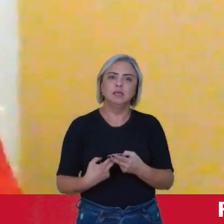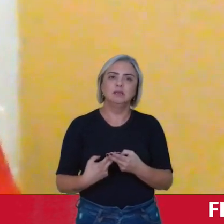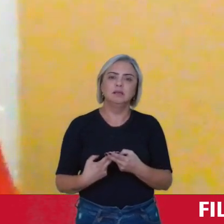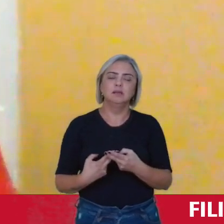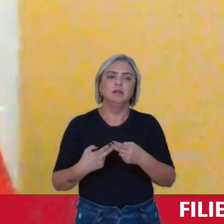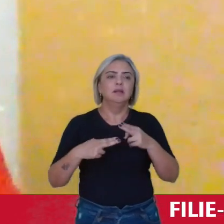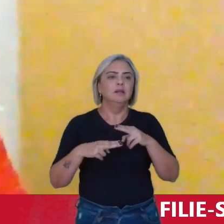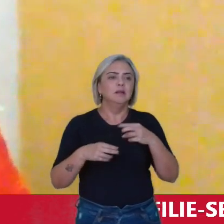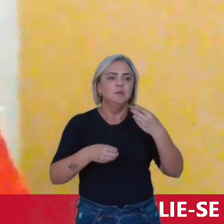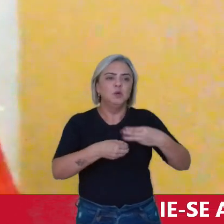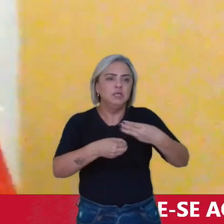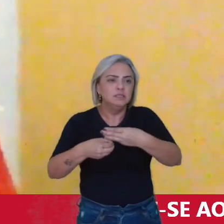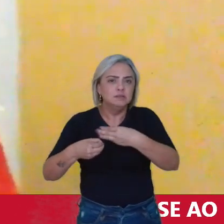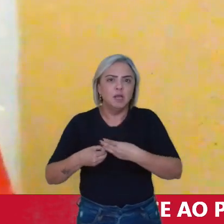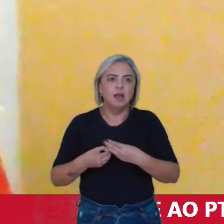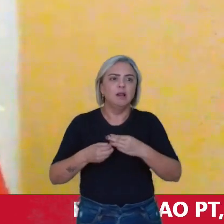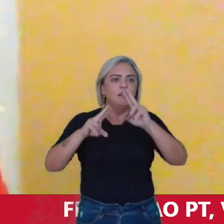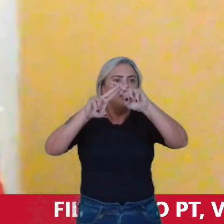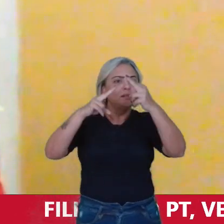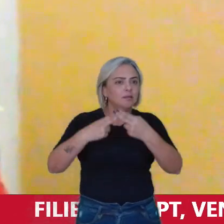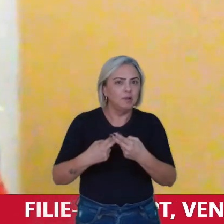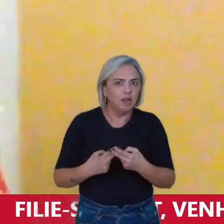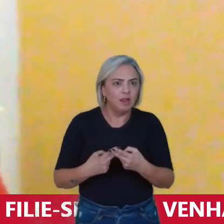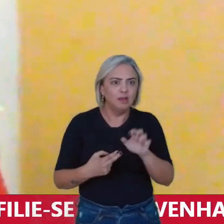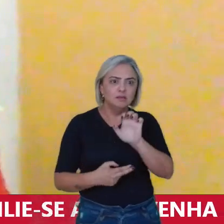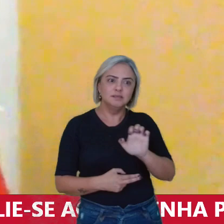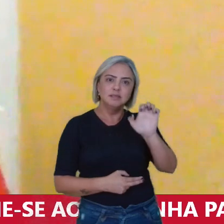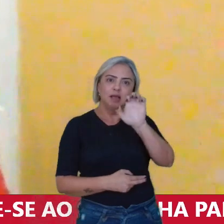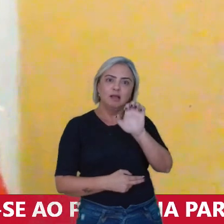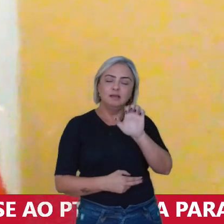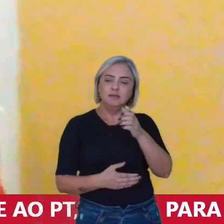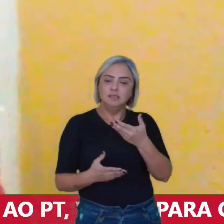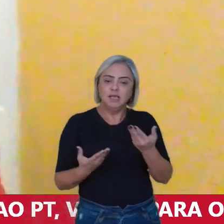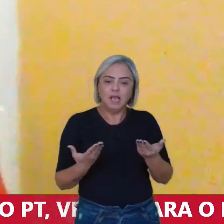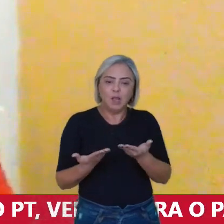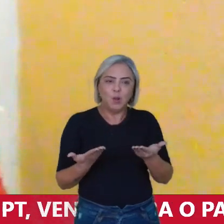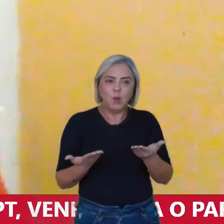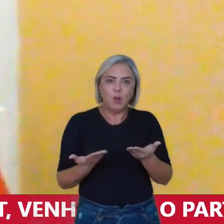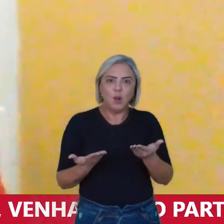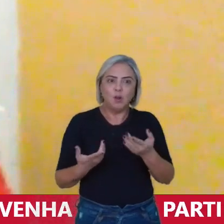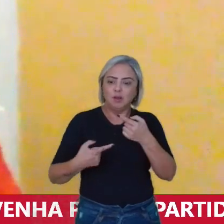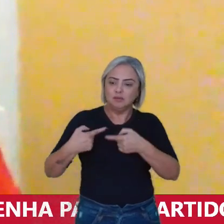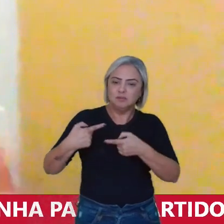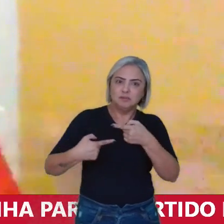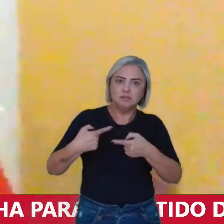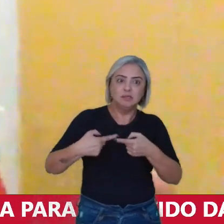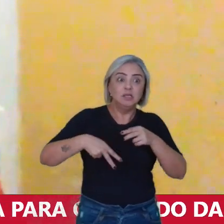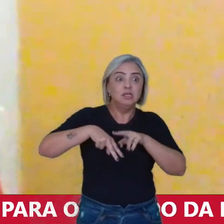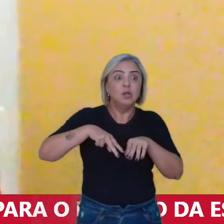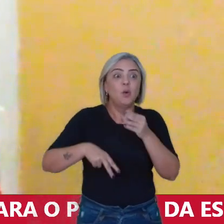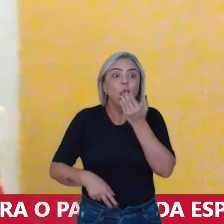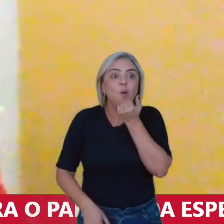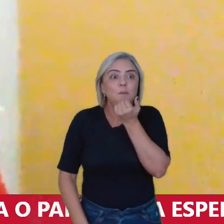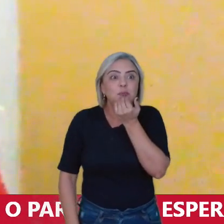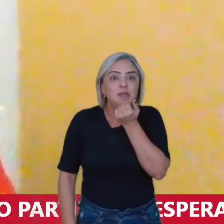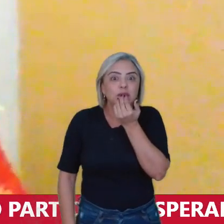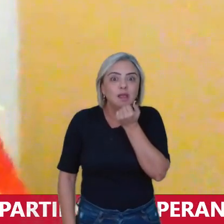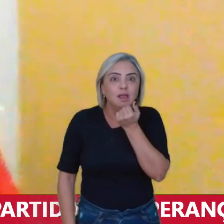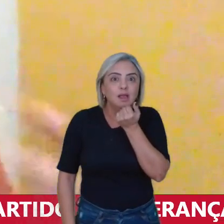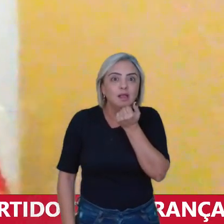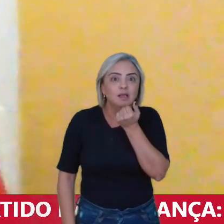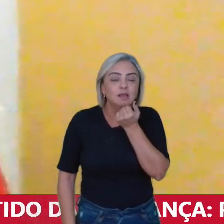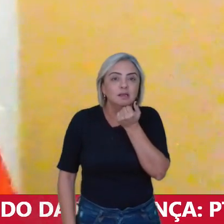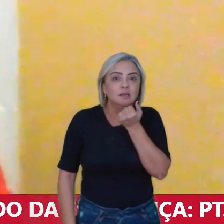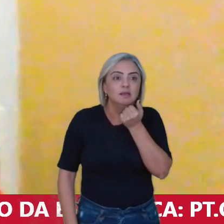nas câmaras, nas assembleias legislativas, chegou ao ponto, né, de uma discussão sobre gênero alimentício, e